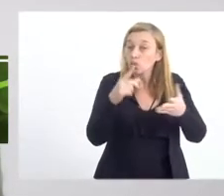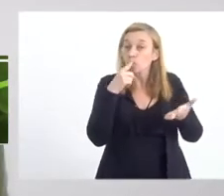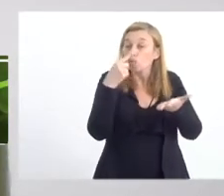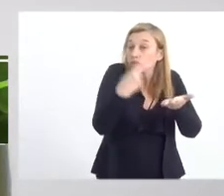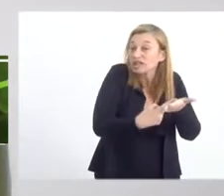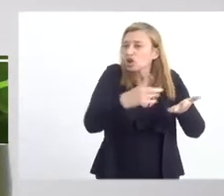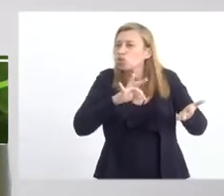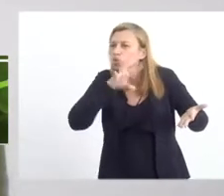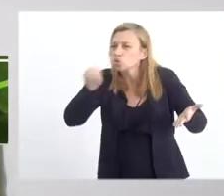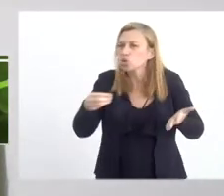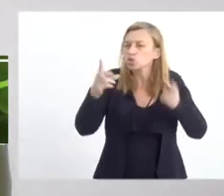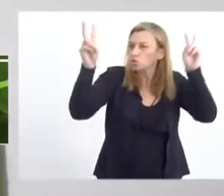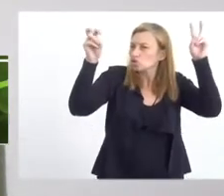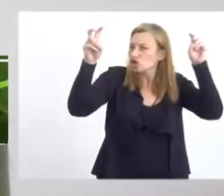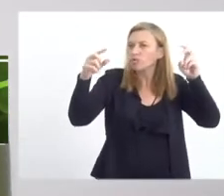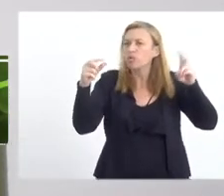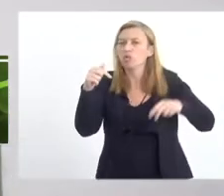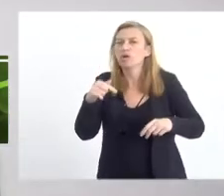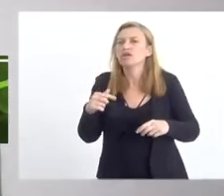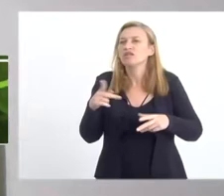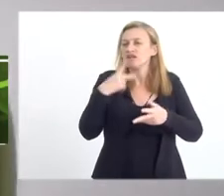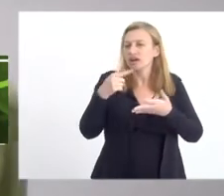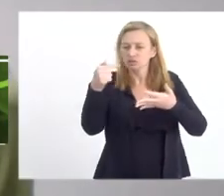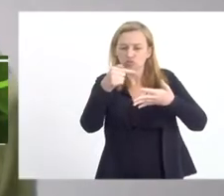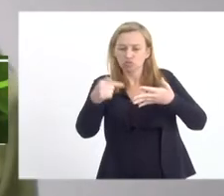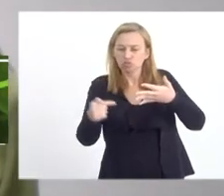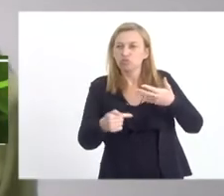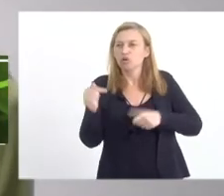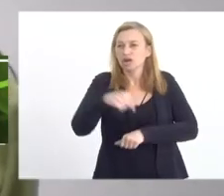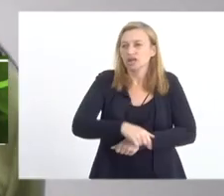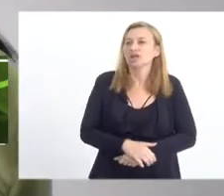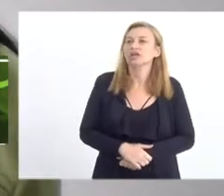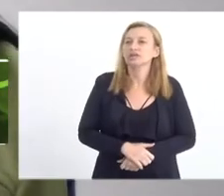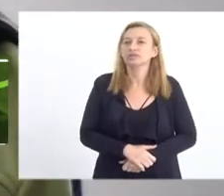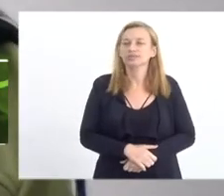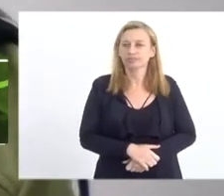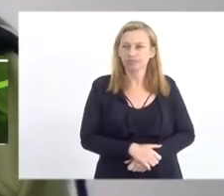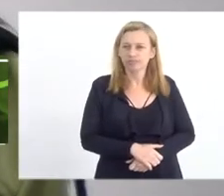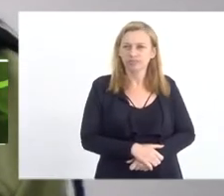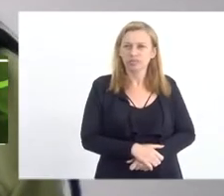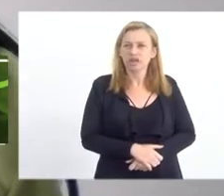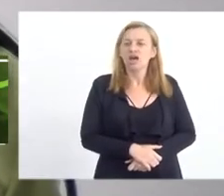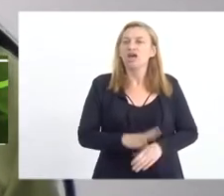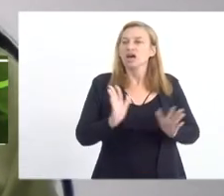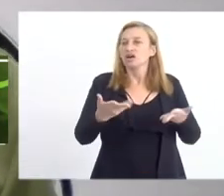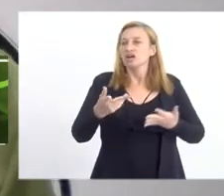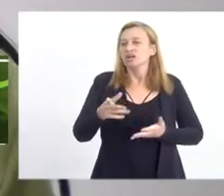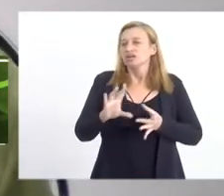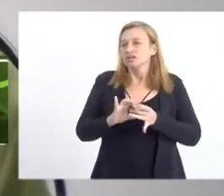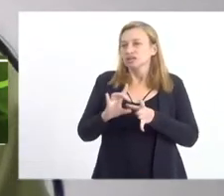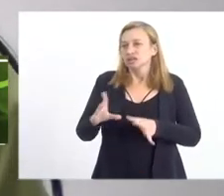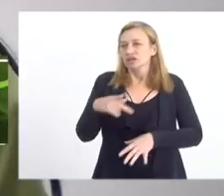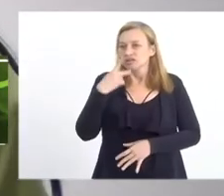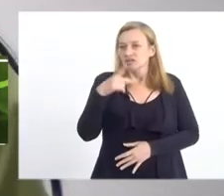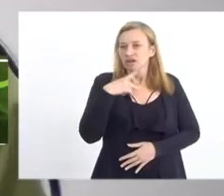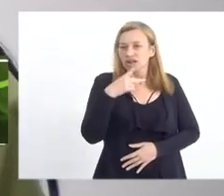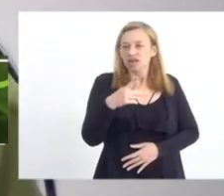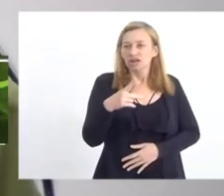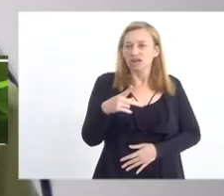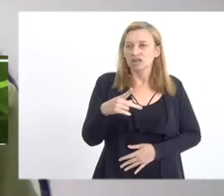com todos os temas e assuntos aqui pautados. E vou passar a palavra agora para o